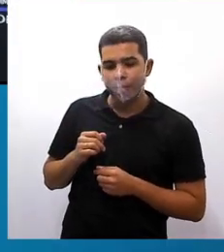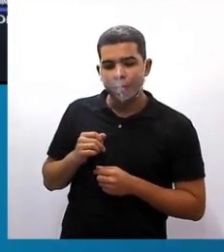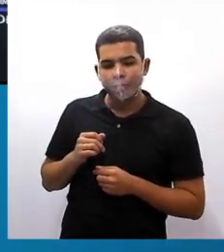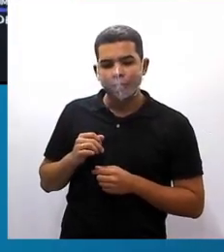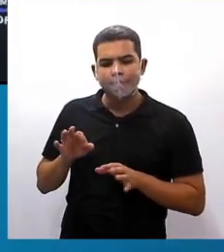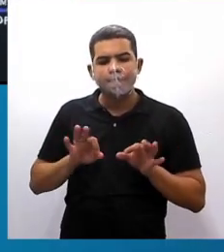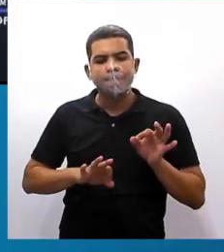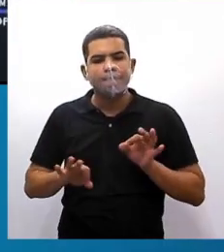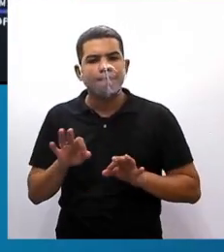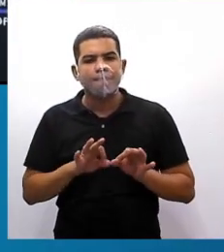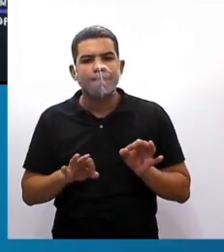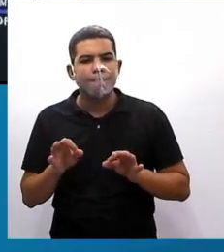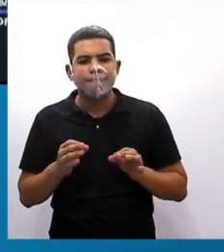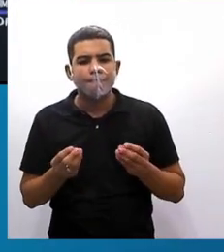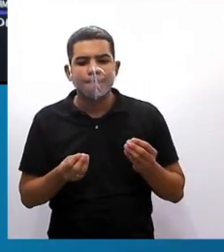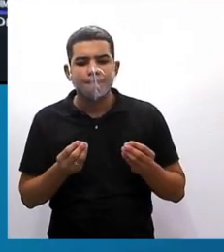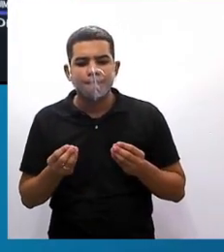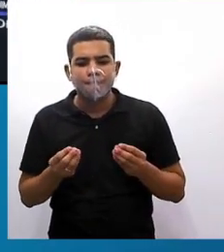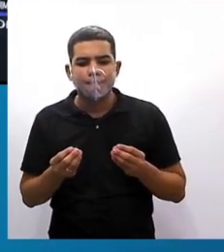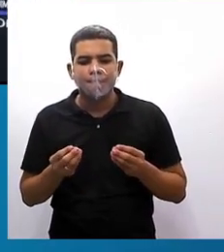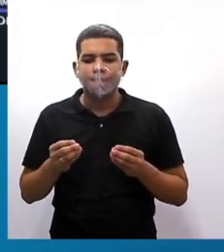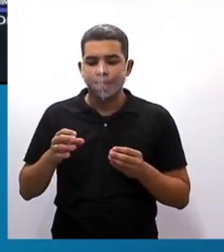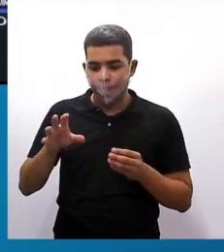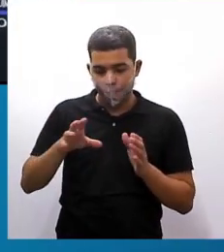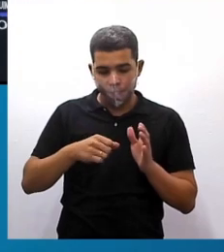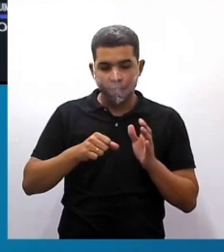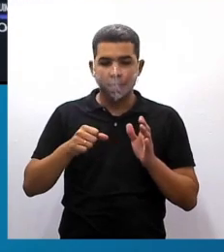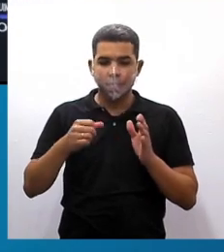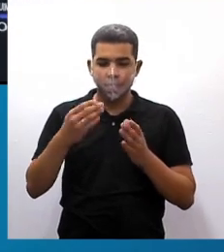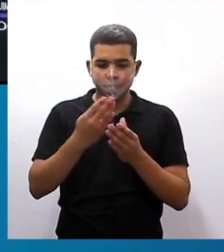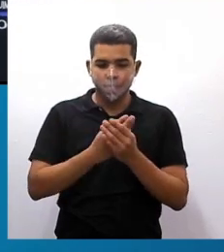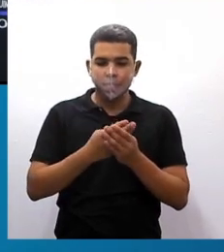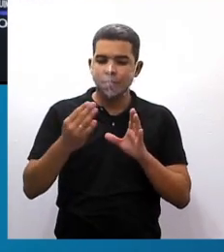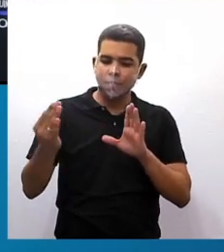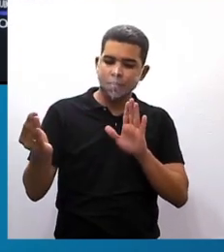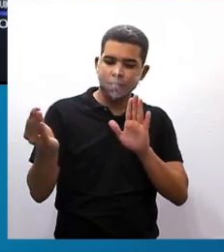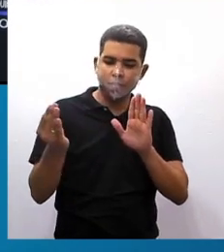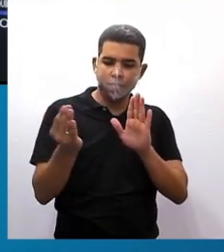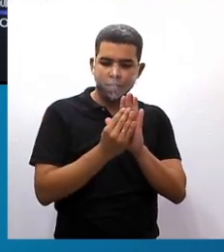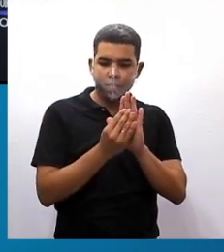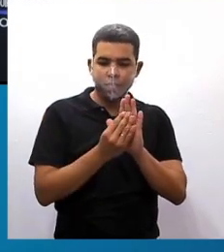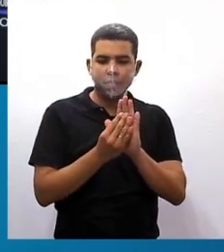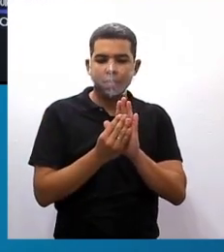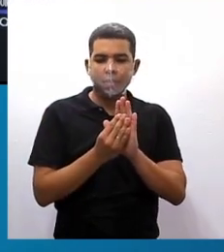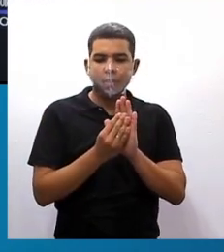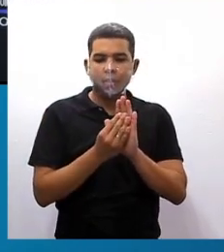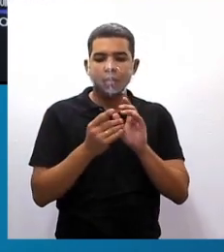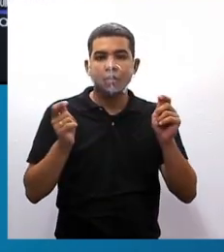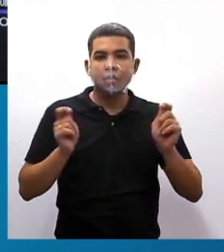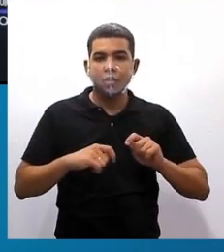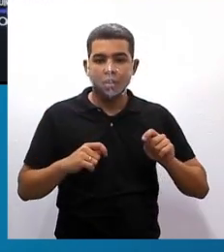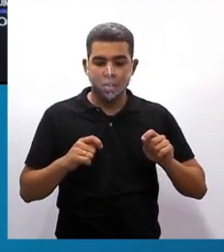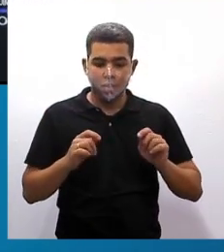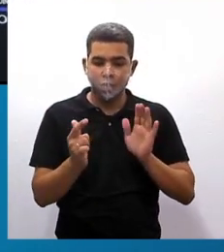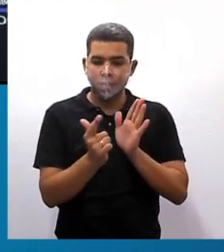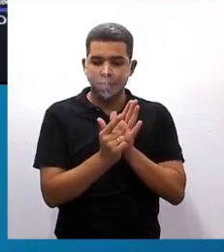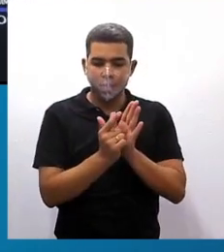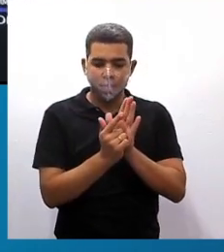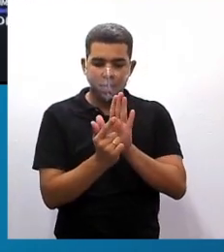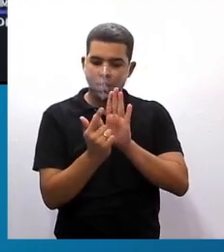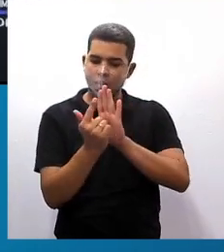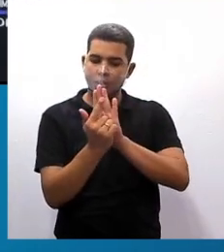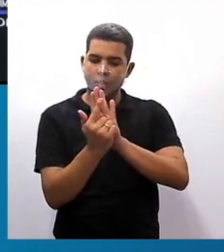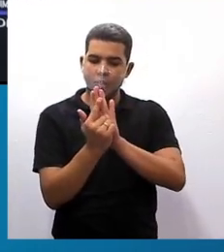organizar como? Veja, que ele vai pegar o arquivo e vai colocar 2 páginas do arquivo, nenhuma